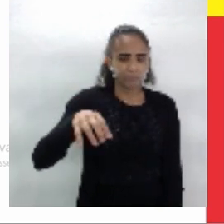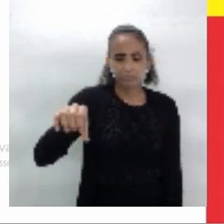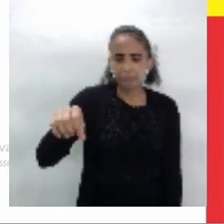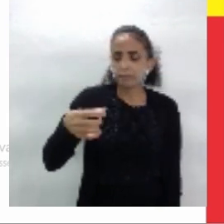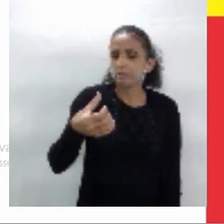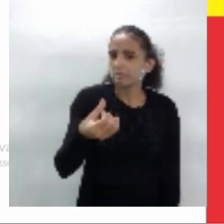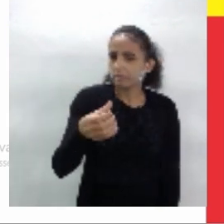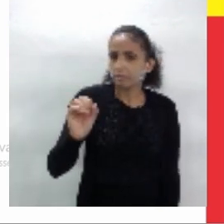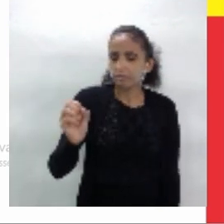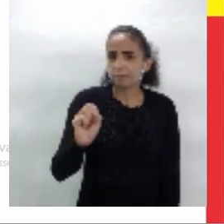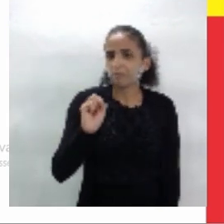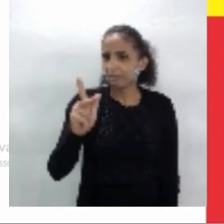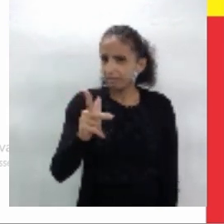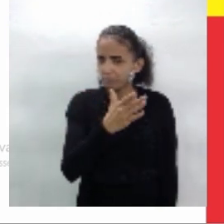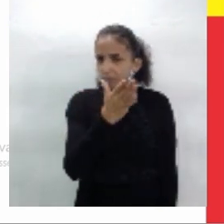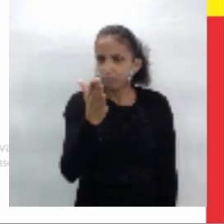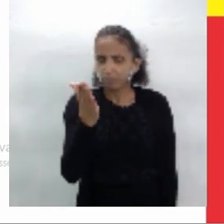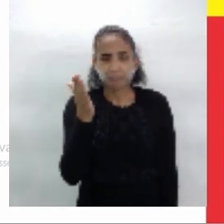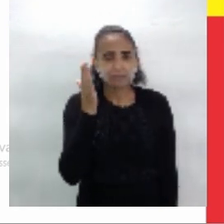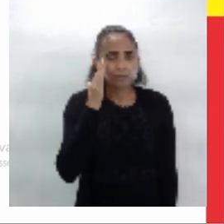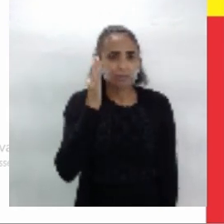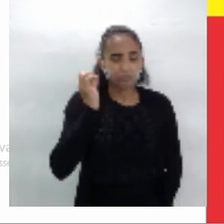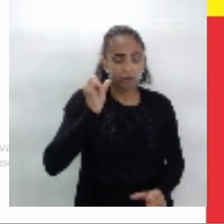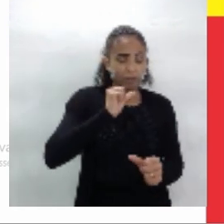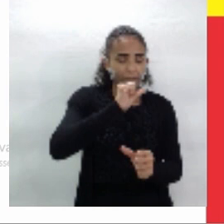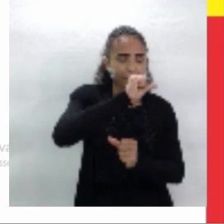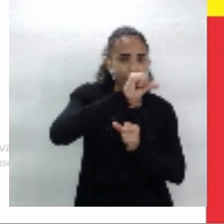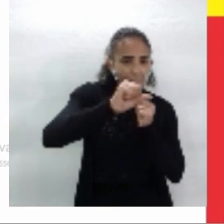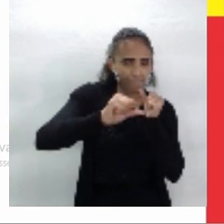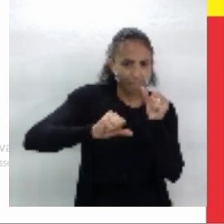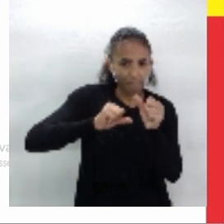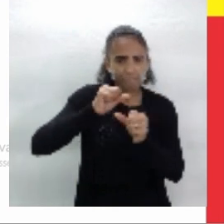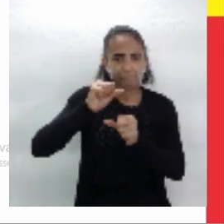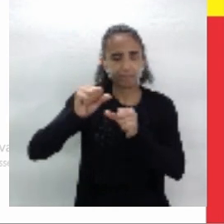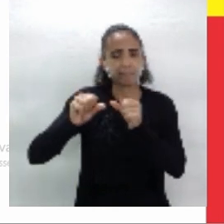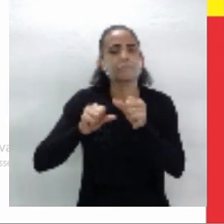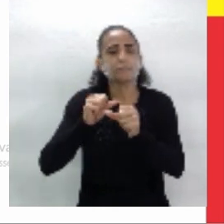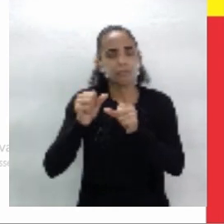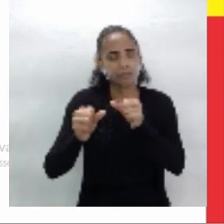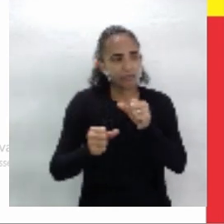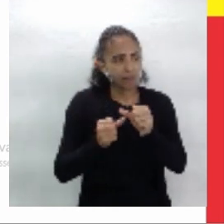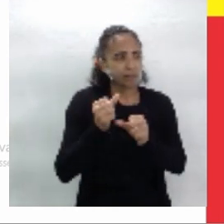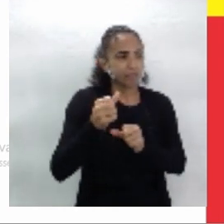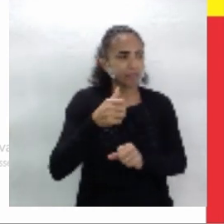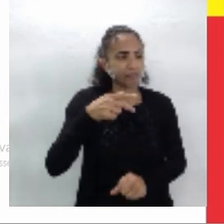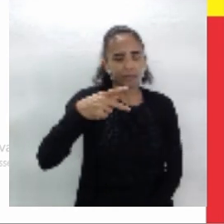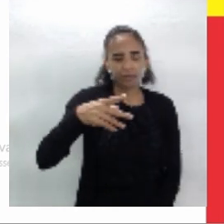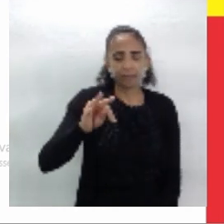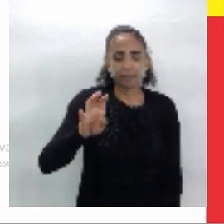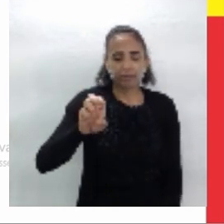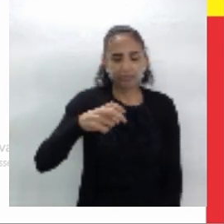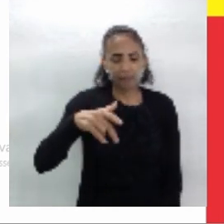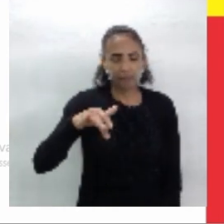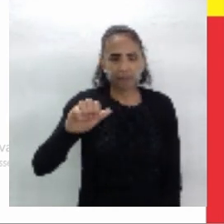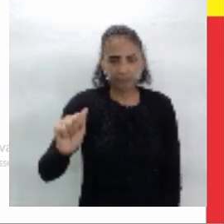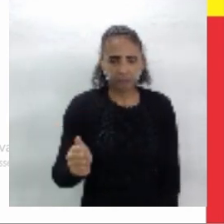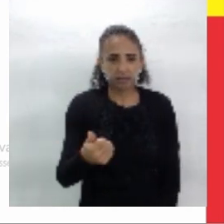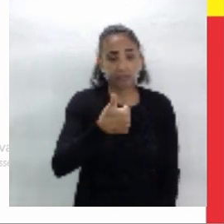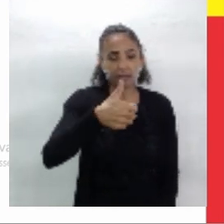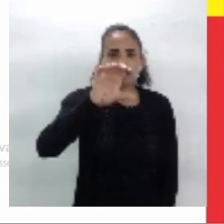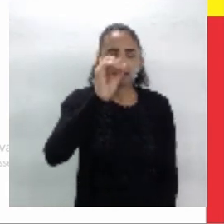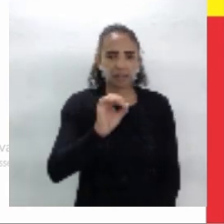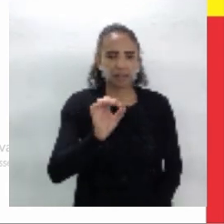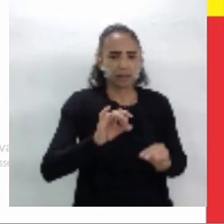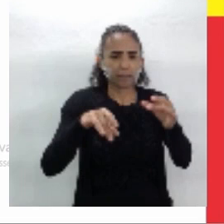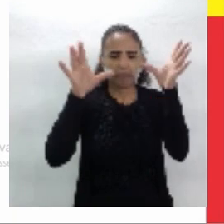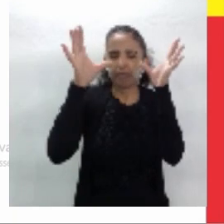344.960. Show de bola. Agora vamos transformar isso em potência de 10. Então, se nós temos, ó, a